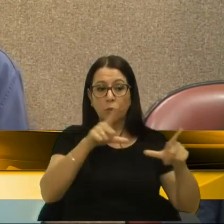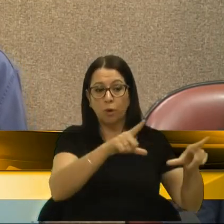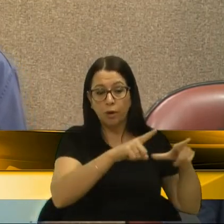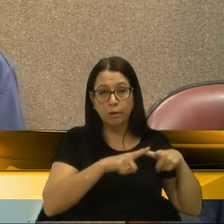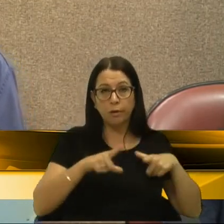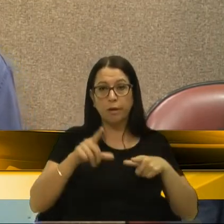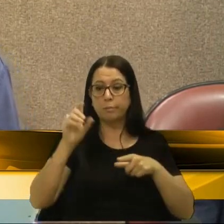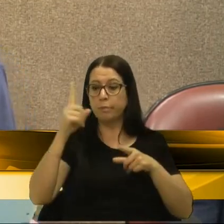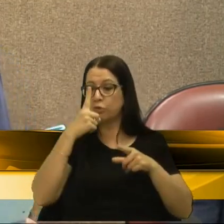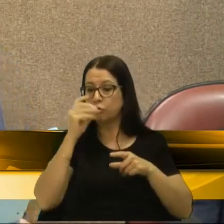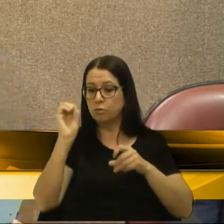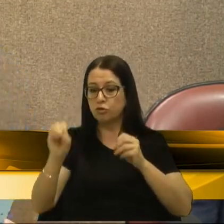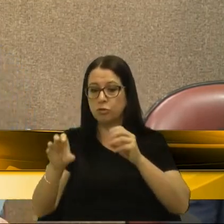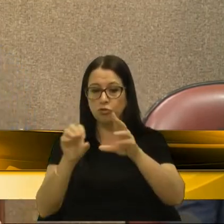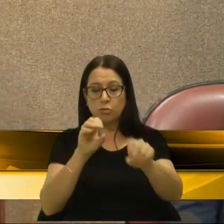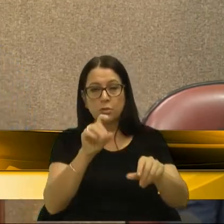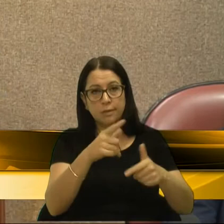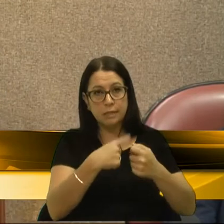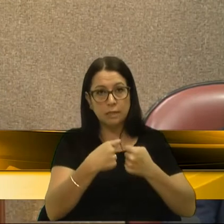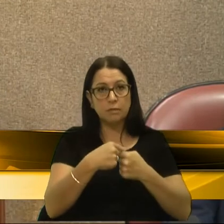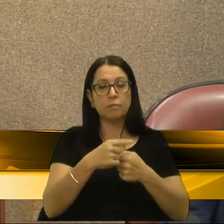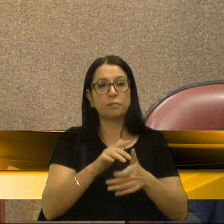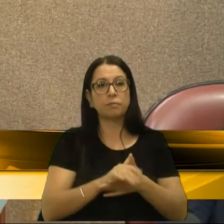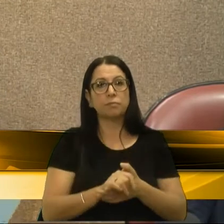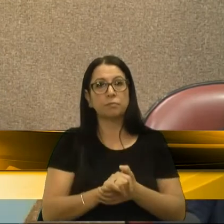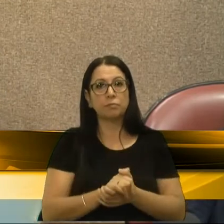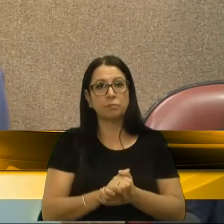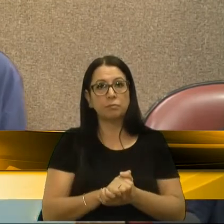para o descarte de lixo na cidade,